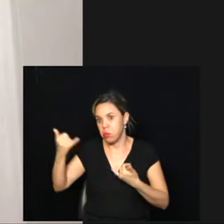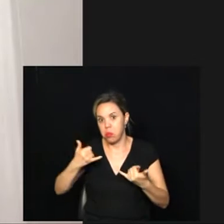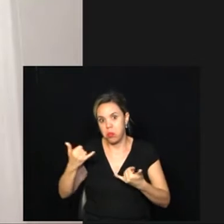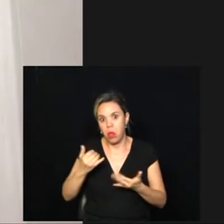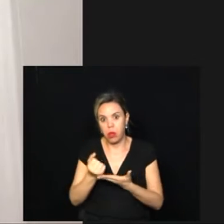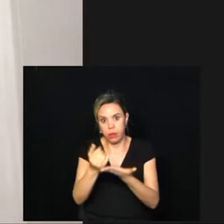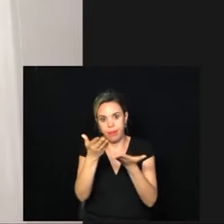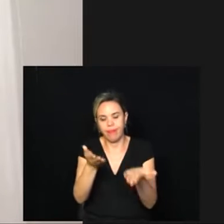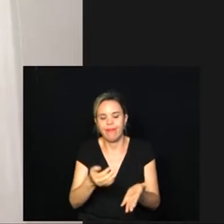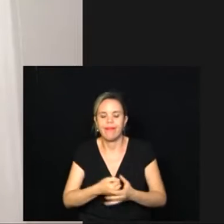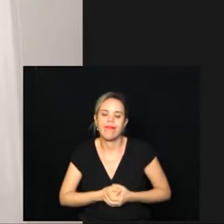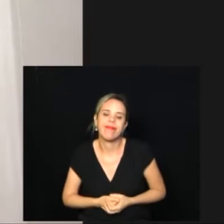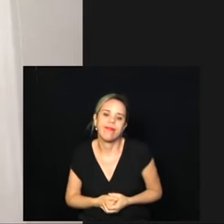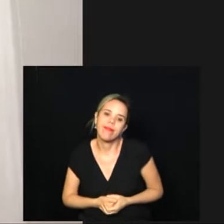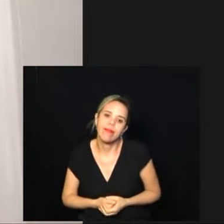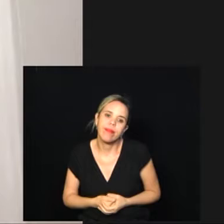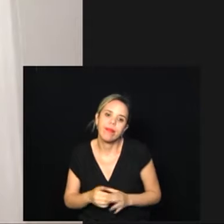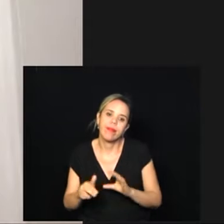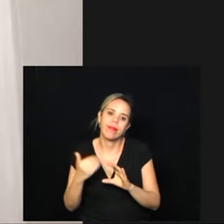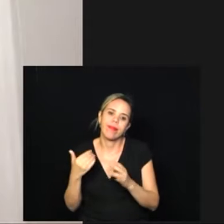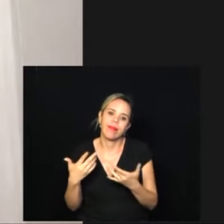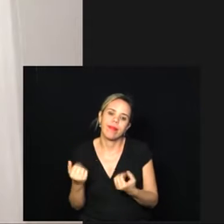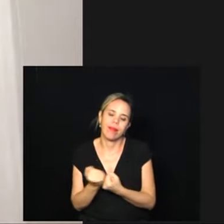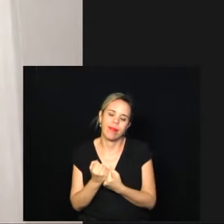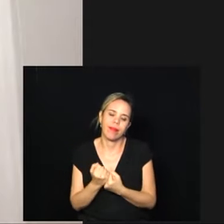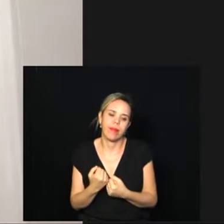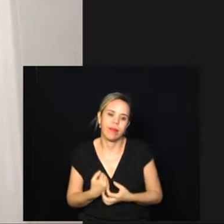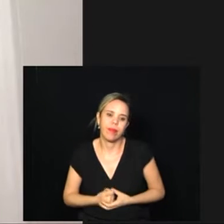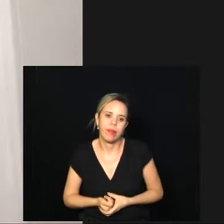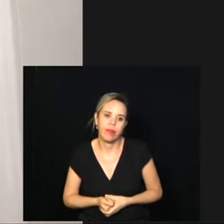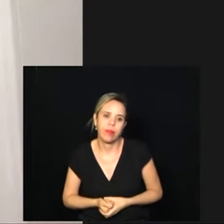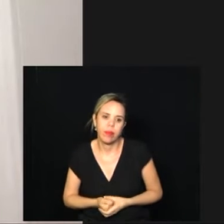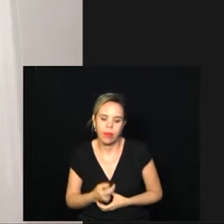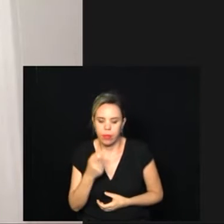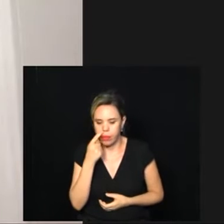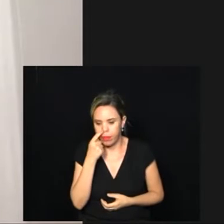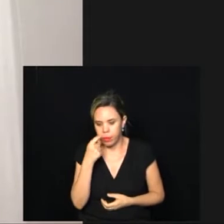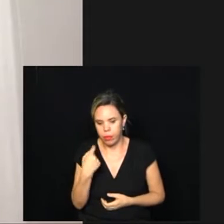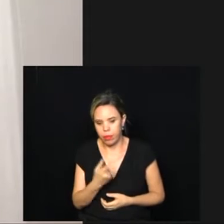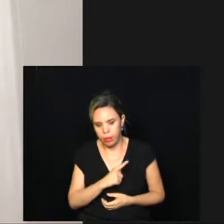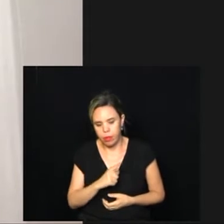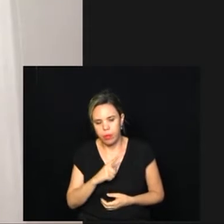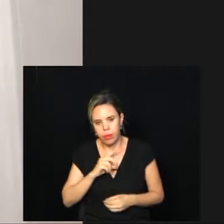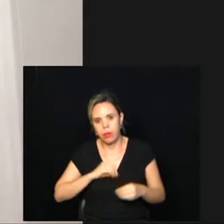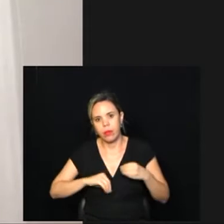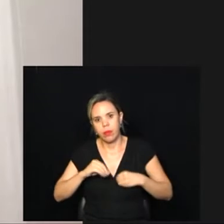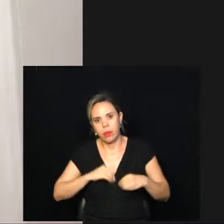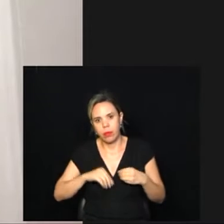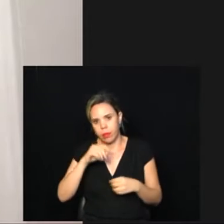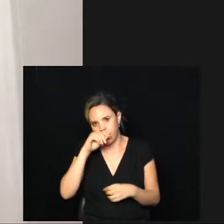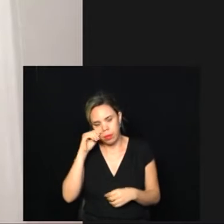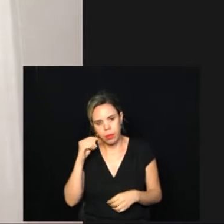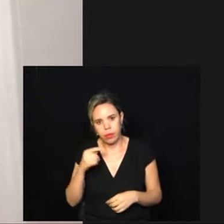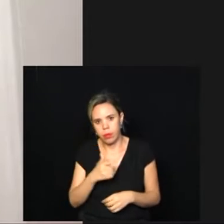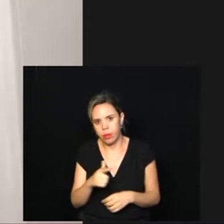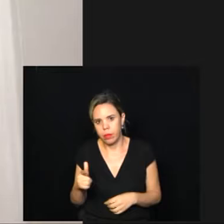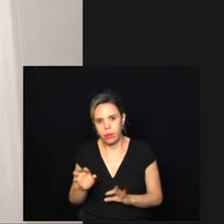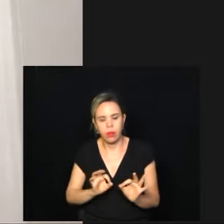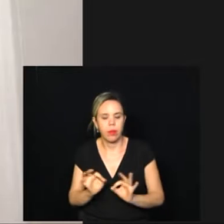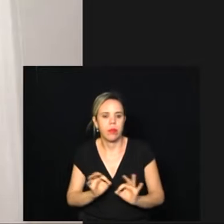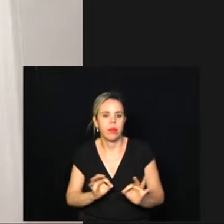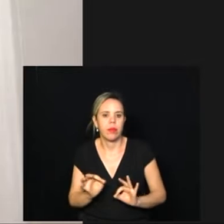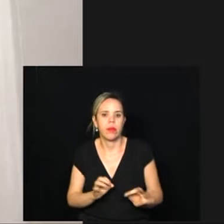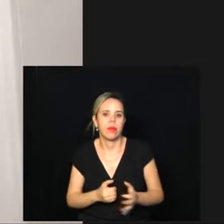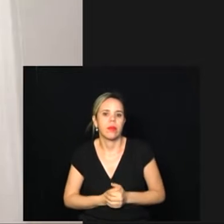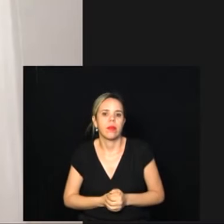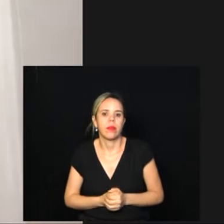queria te ajudar? Sabe? Recebo muita mensagem de apoio assim. Mas quando a gente está com depressão, muitas vezes a gente não está